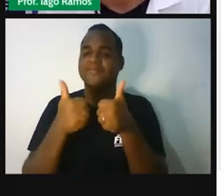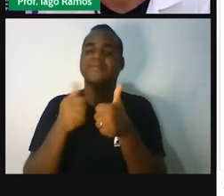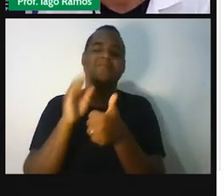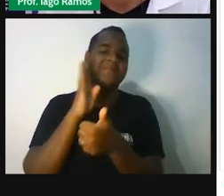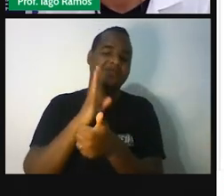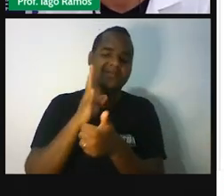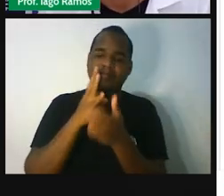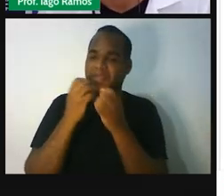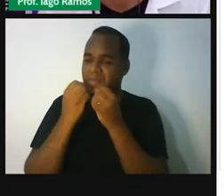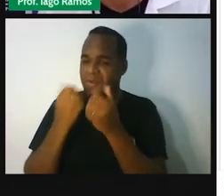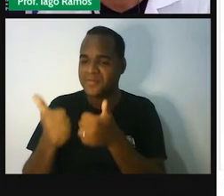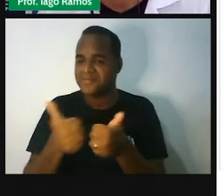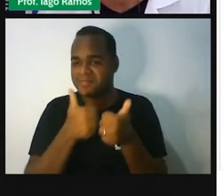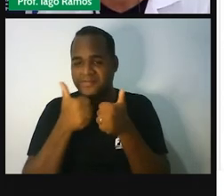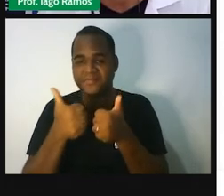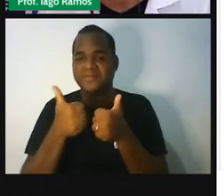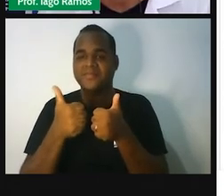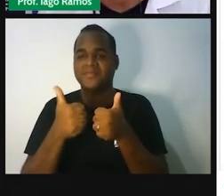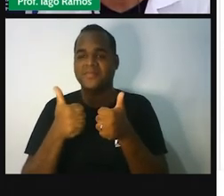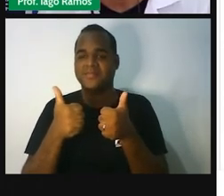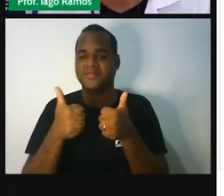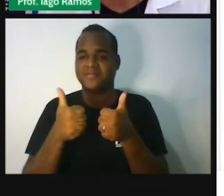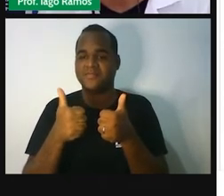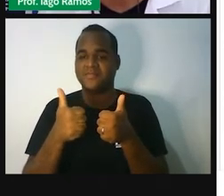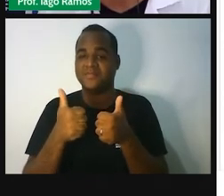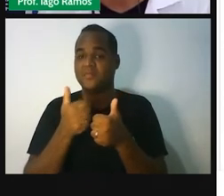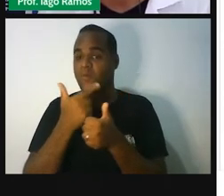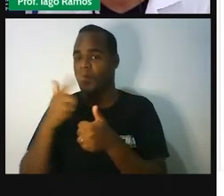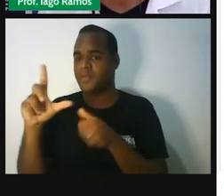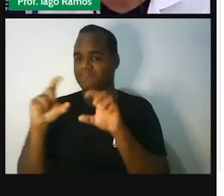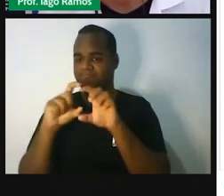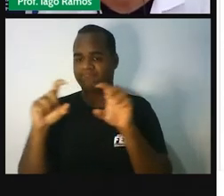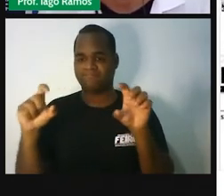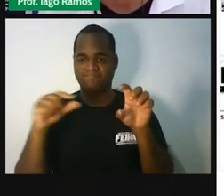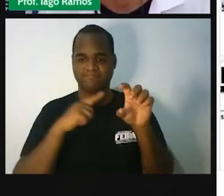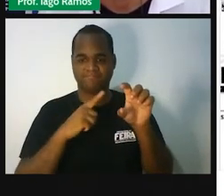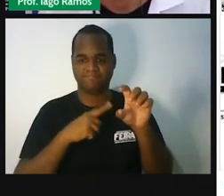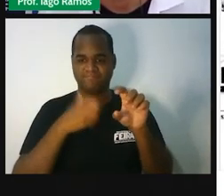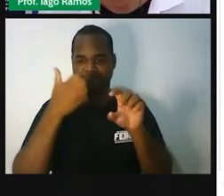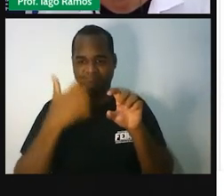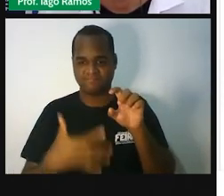Massa. Olha só a outra situação que eu trago para você.